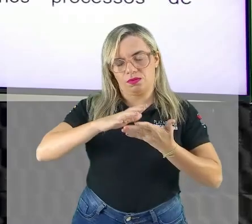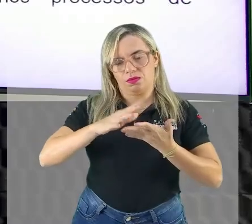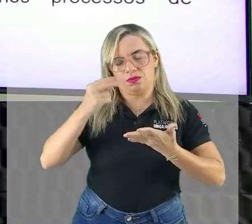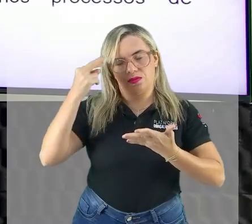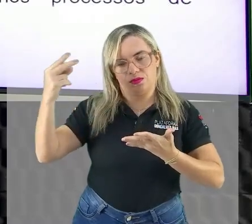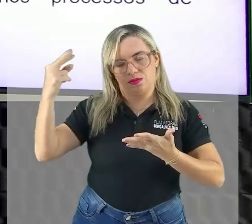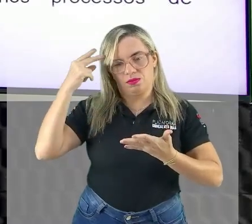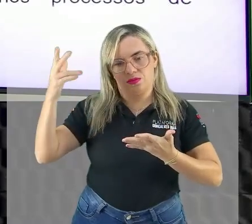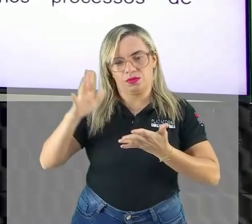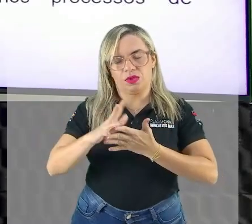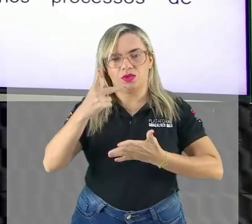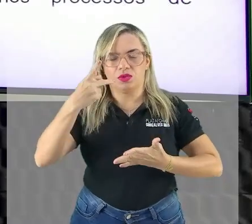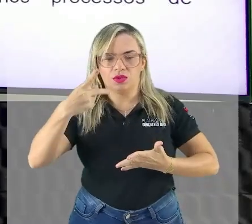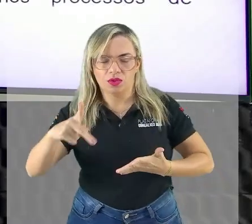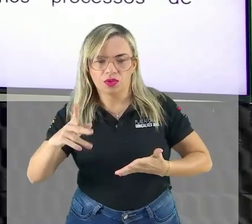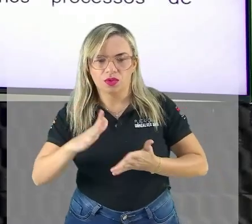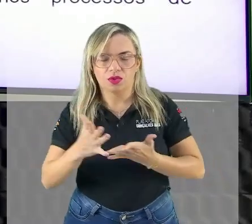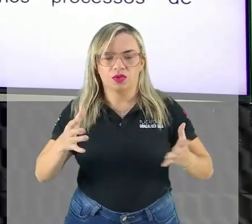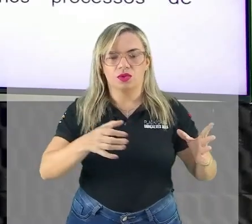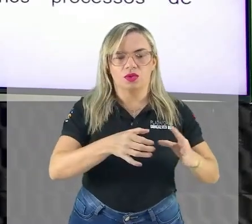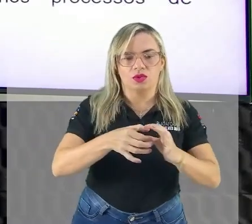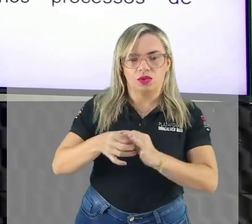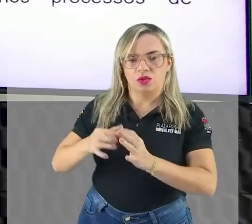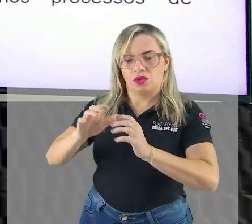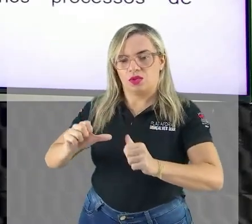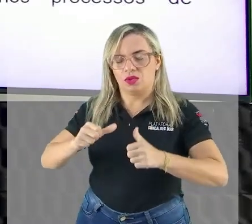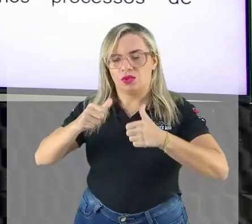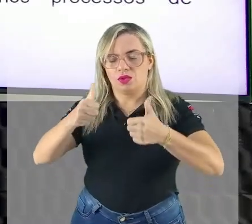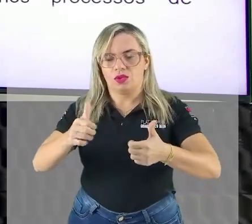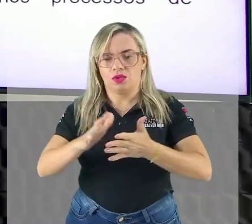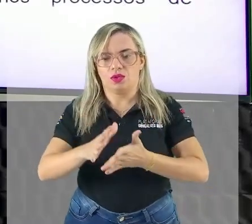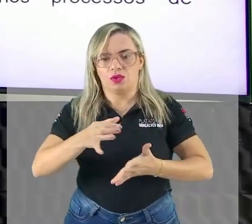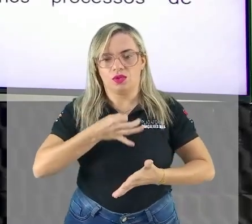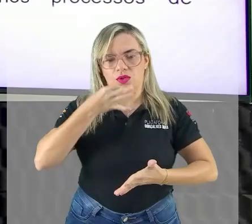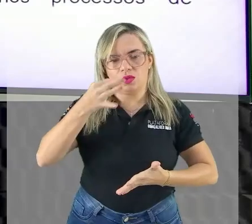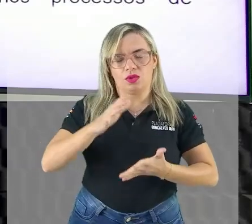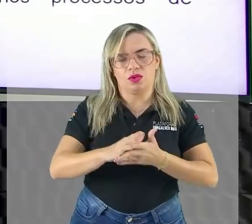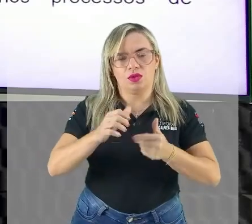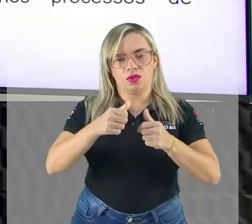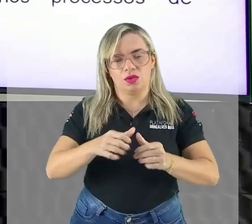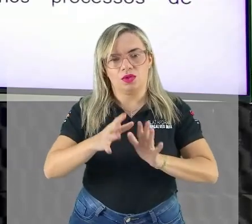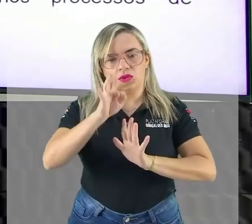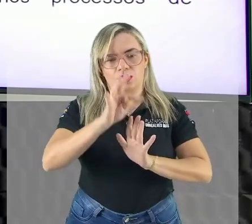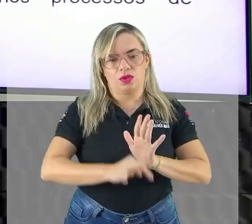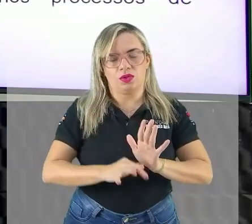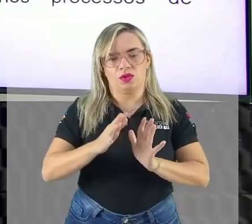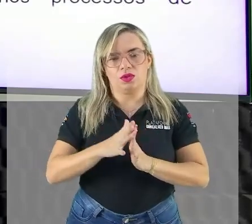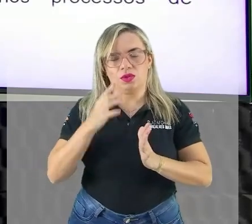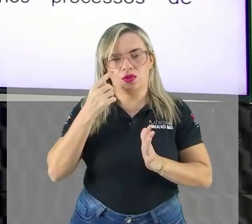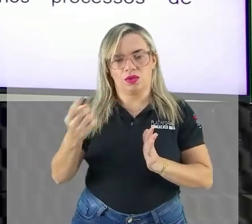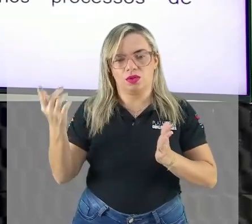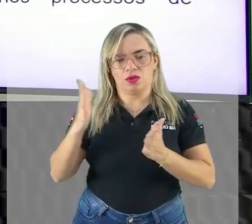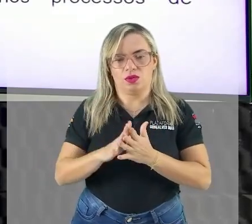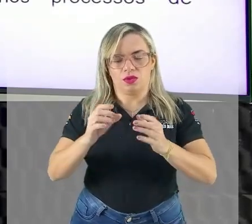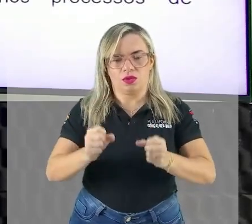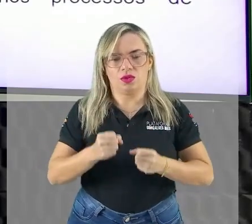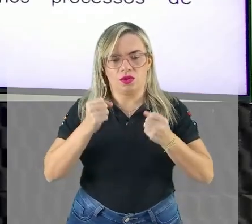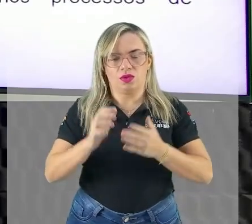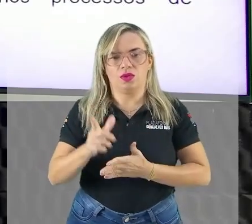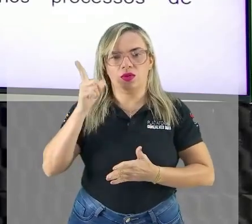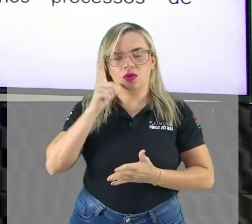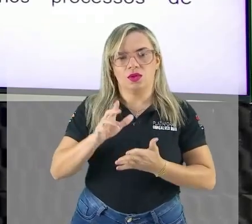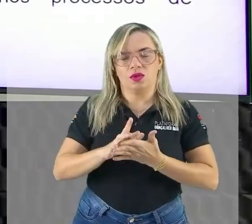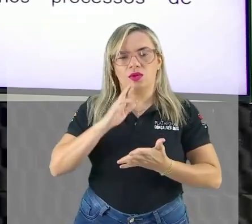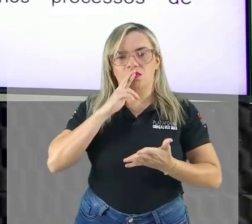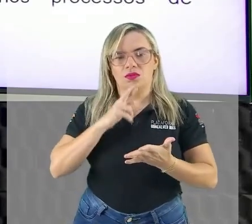suas histórias. E aí a gente tem uma visão positiva que está presente no texto que a gente acabou de ler. Então, para a gente poder conseguir